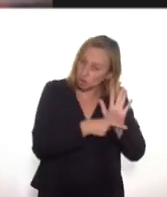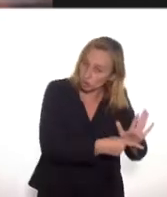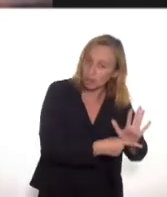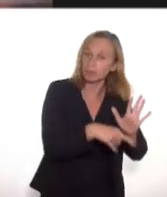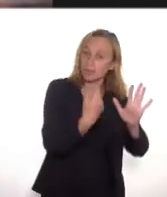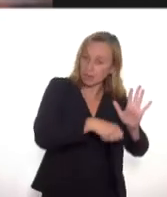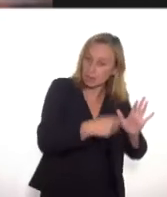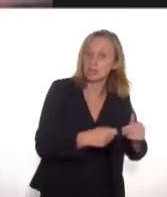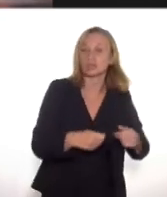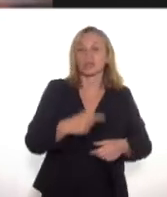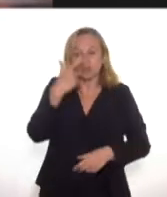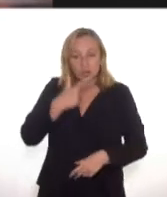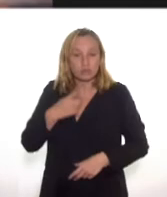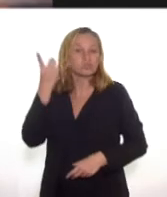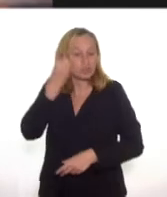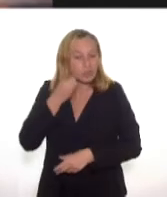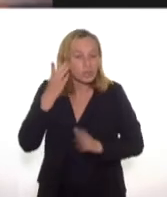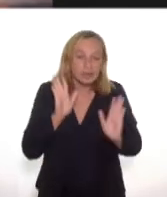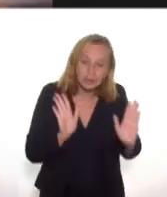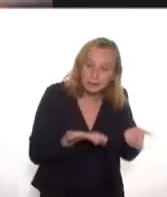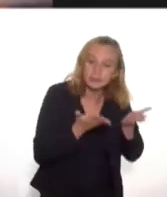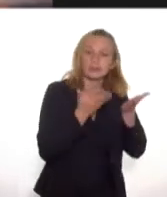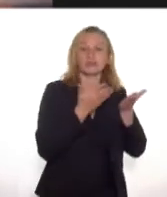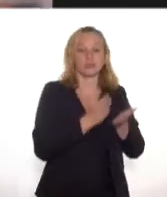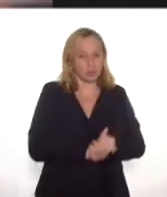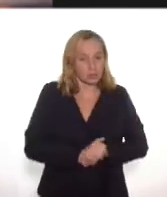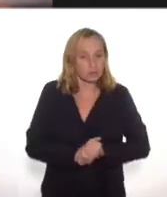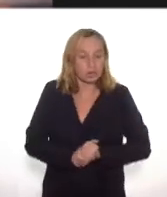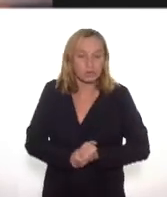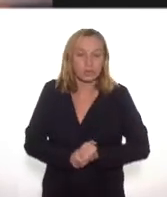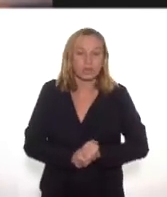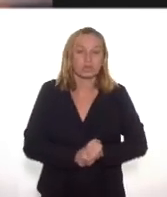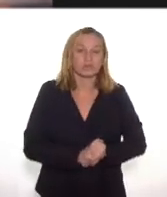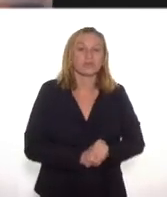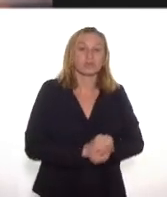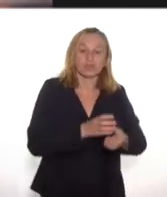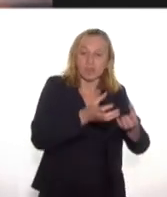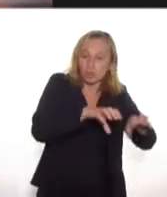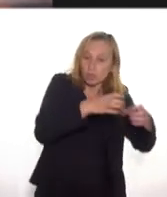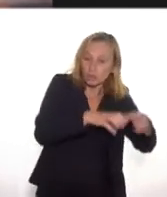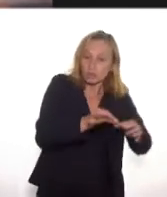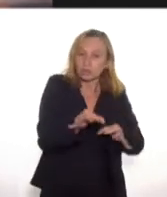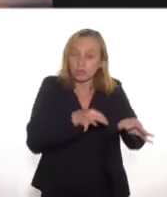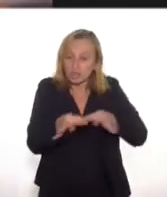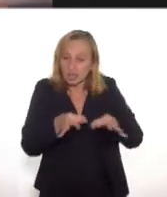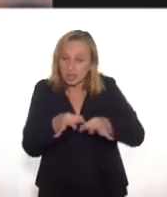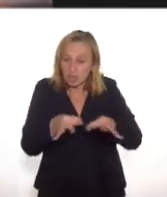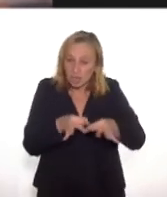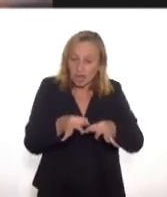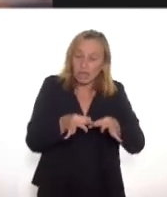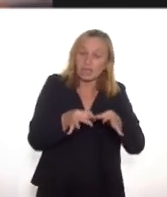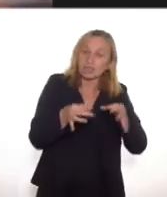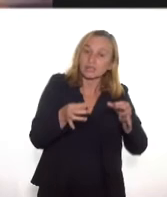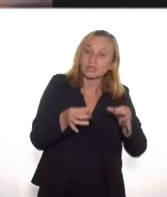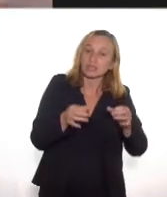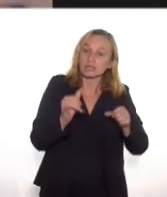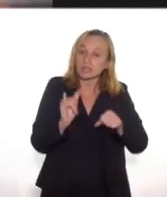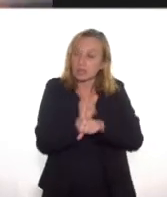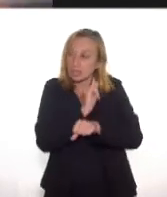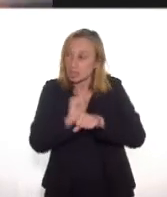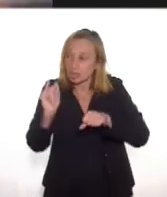como parlamentares, incentivando o governo a, quando fizer o concurso, planejar de forma bem adequada